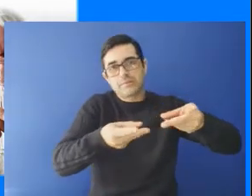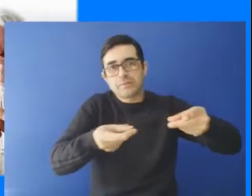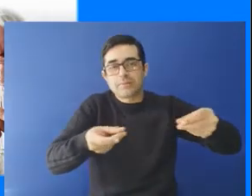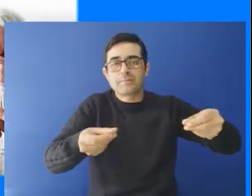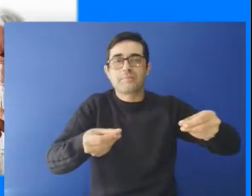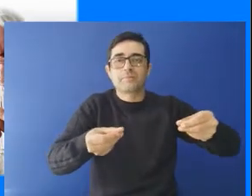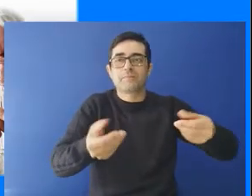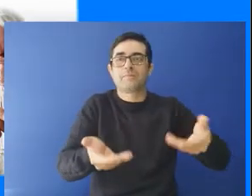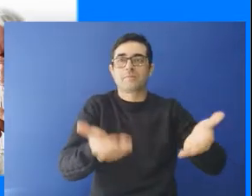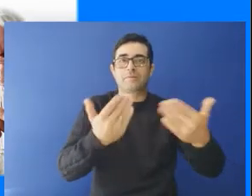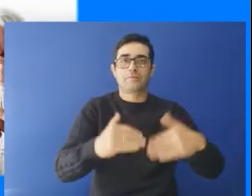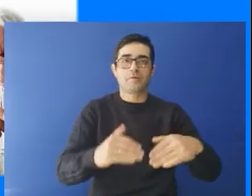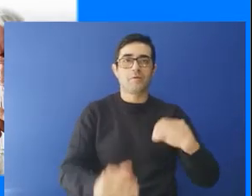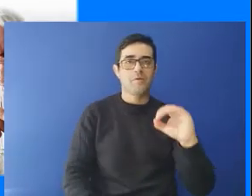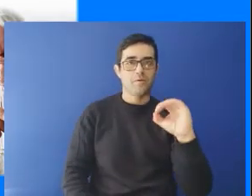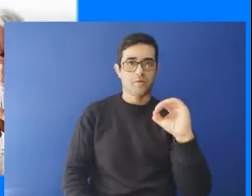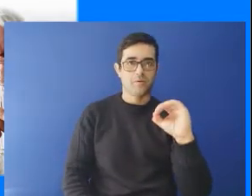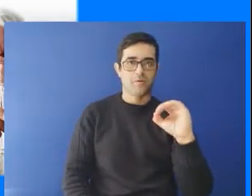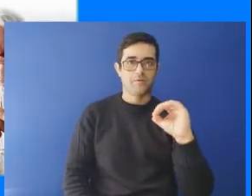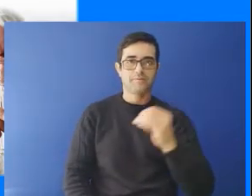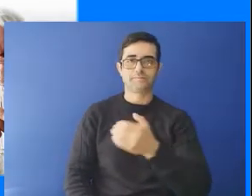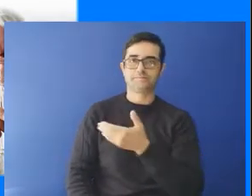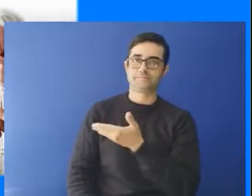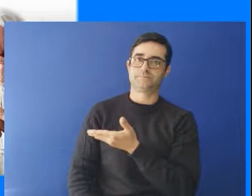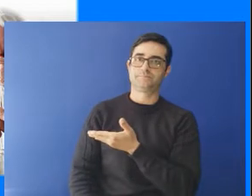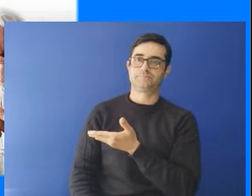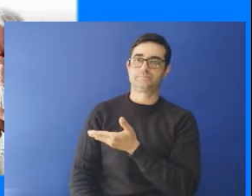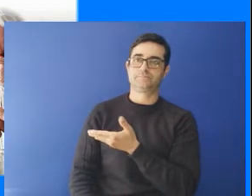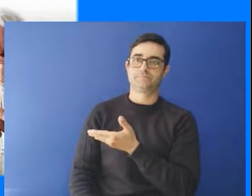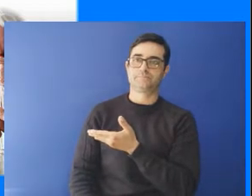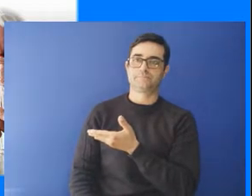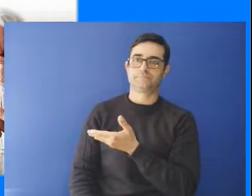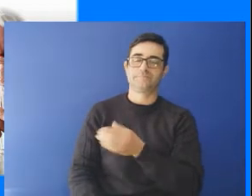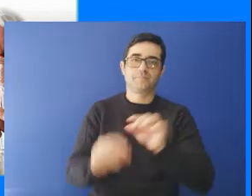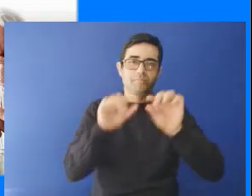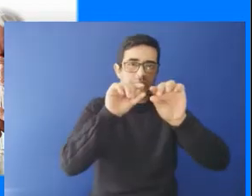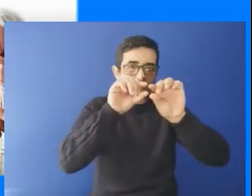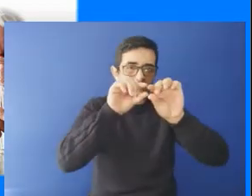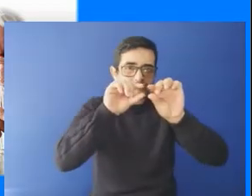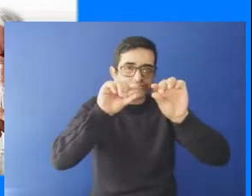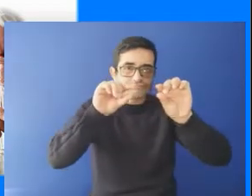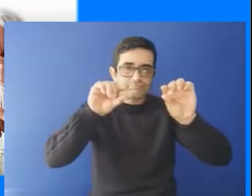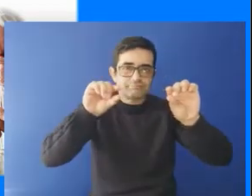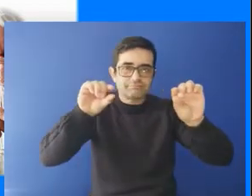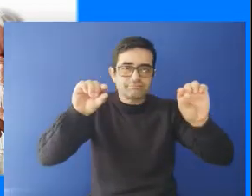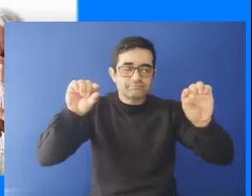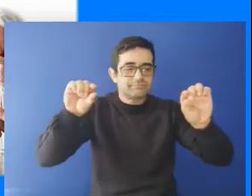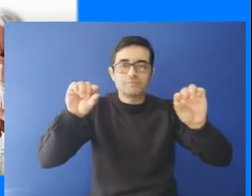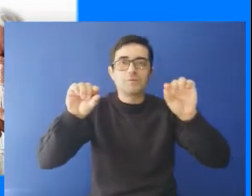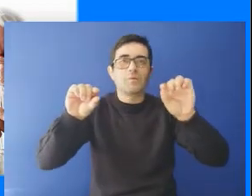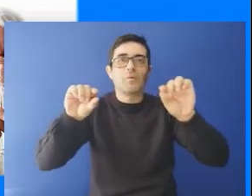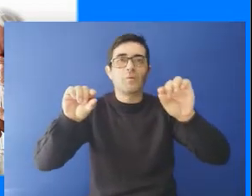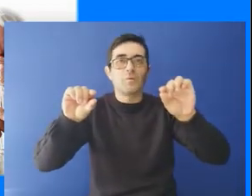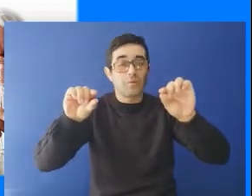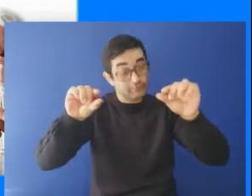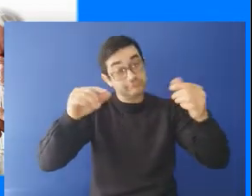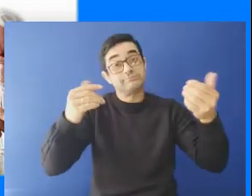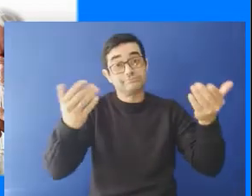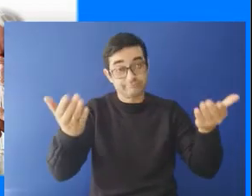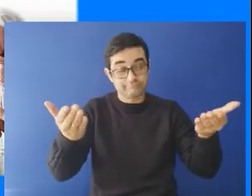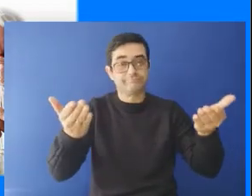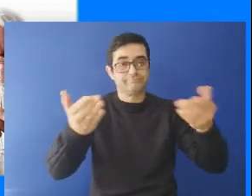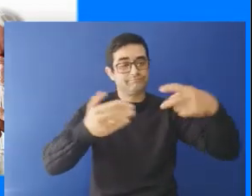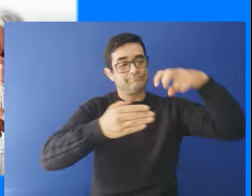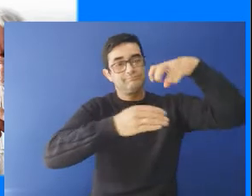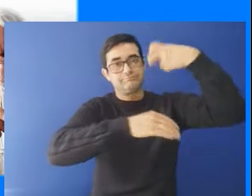Horizonte O, ou horizonte zero, é essa primeira faixa do solo, que é constituída desse